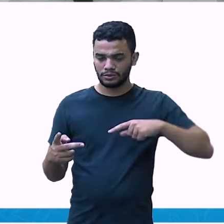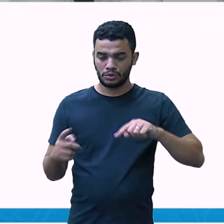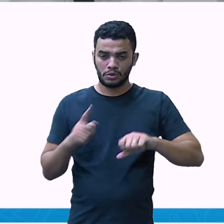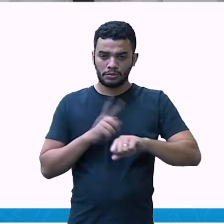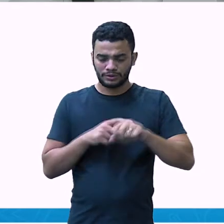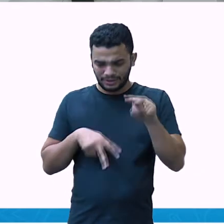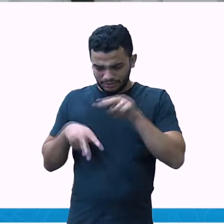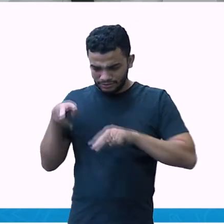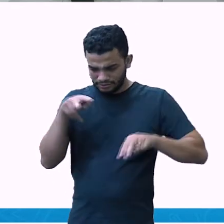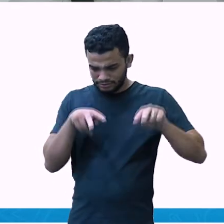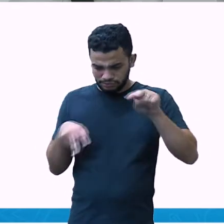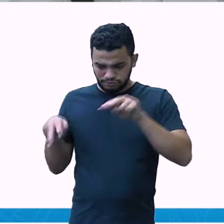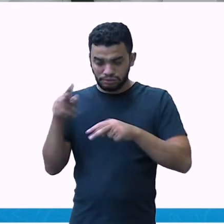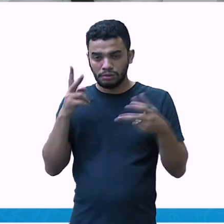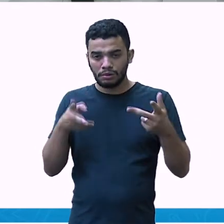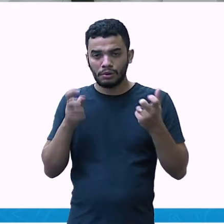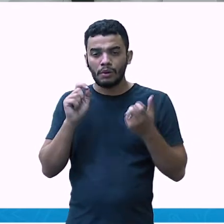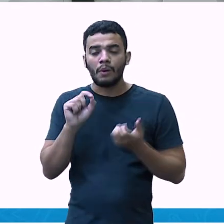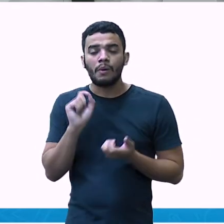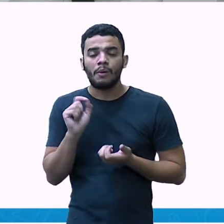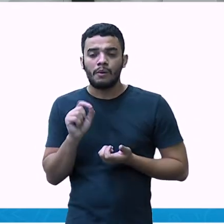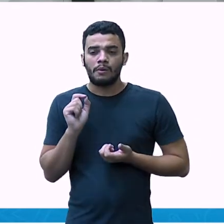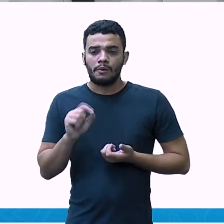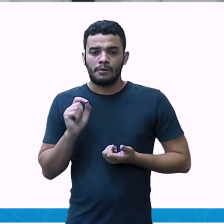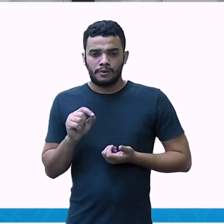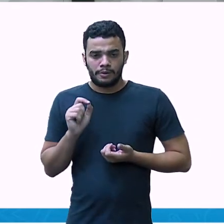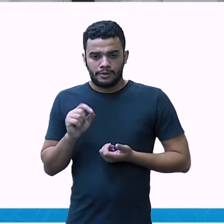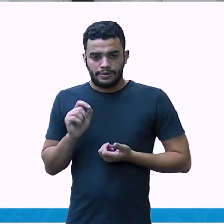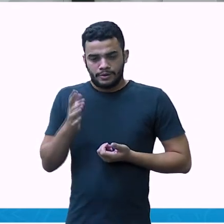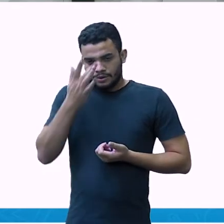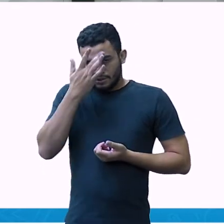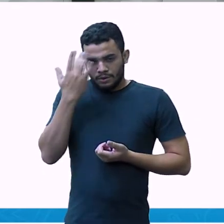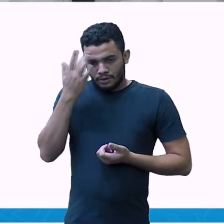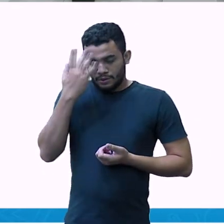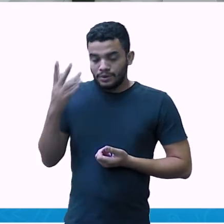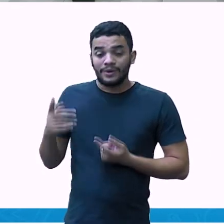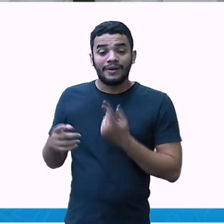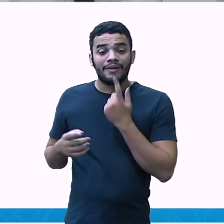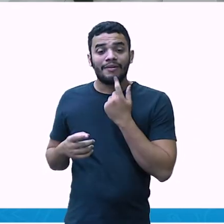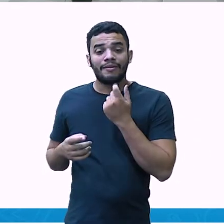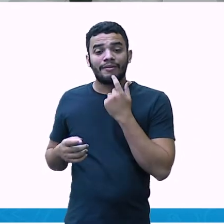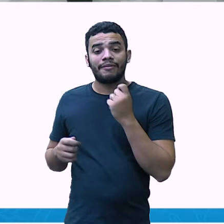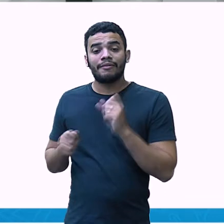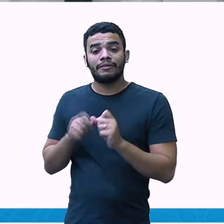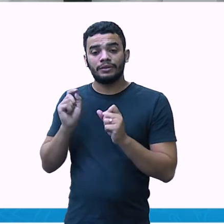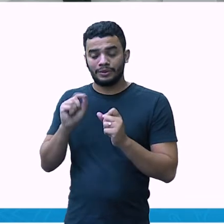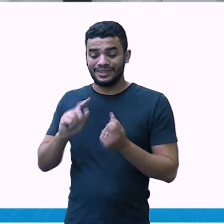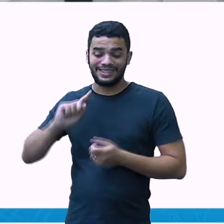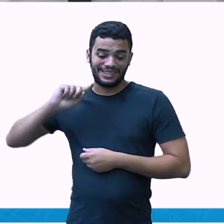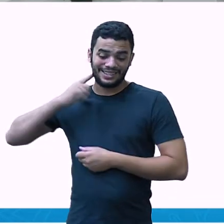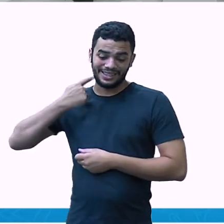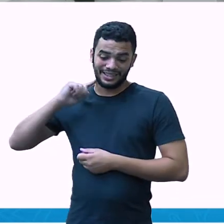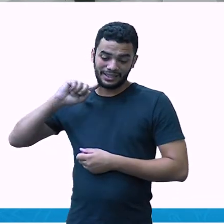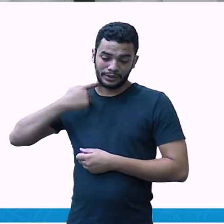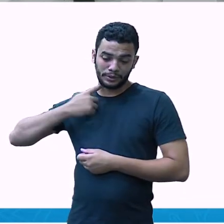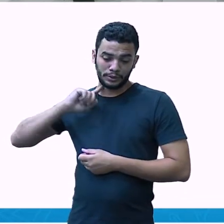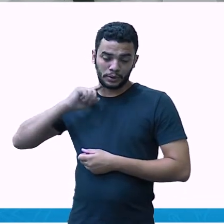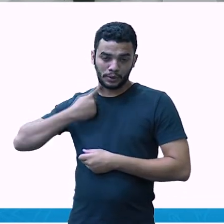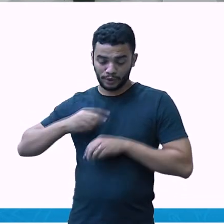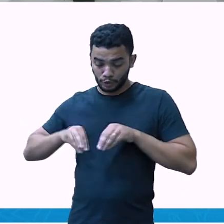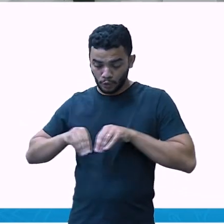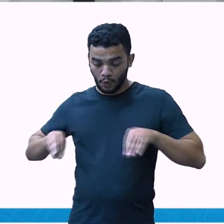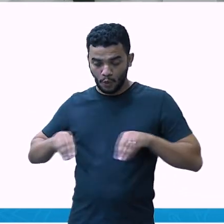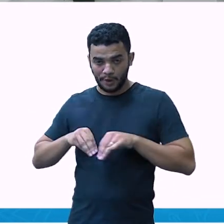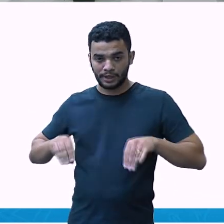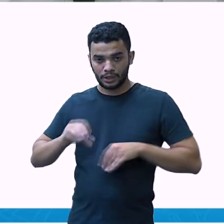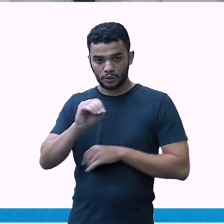observar, a pessoa A, que está em vermelho, ela produz menos lixo. O gráfico